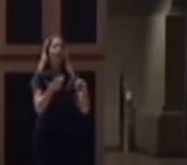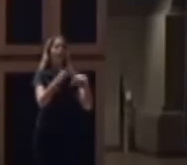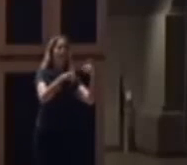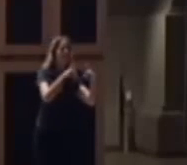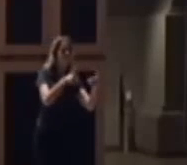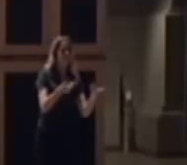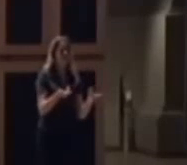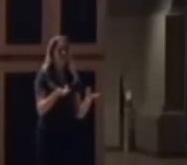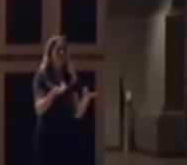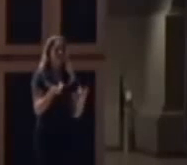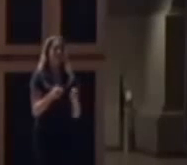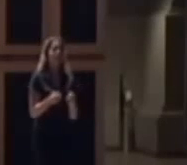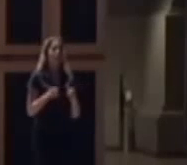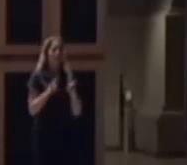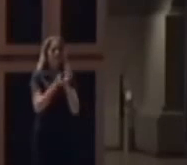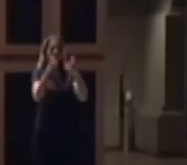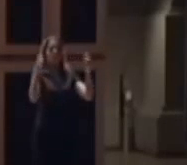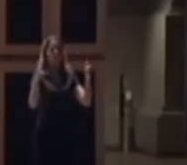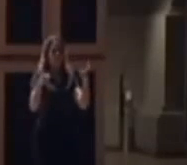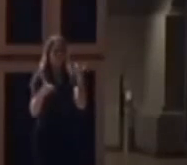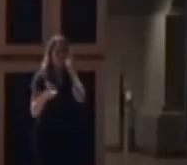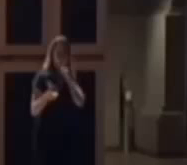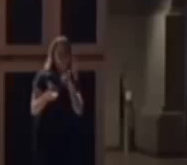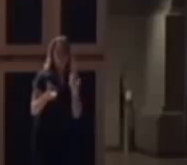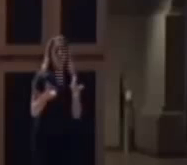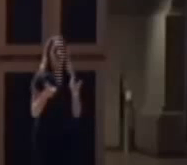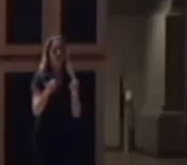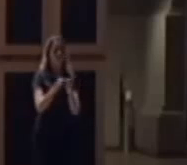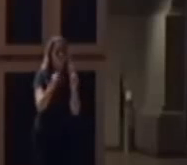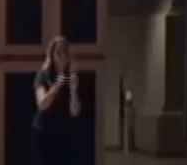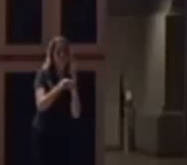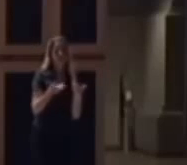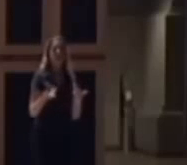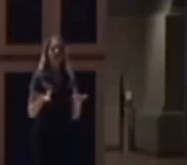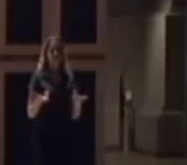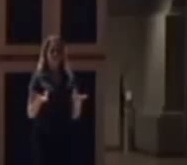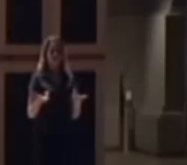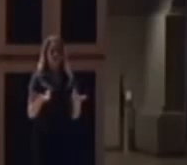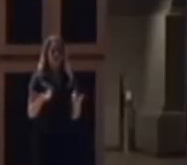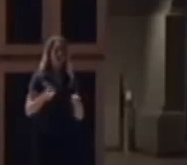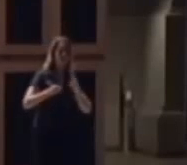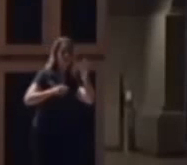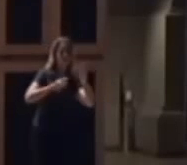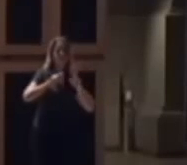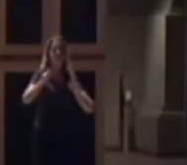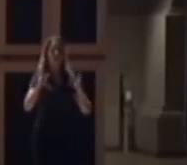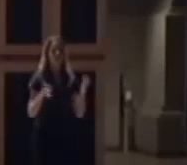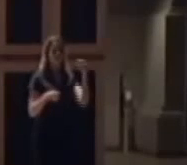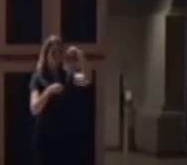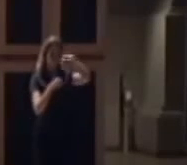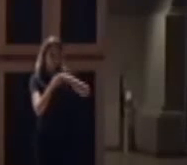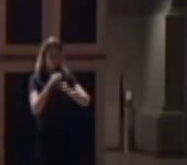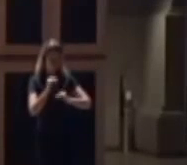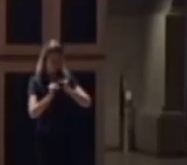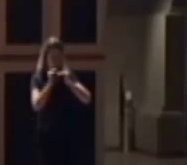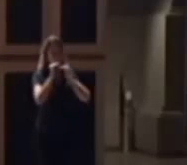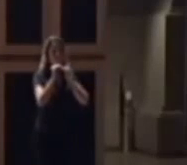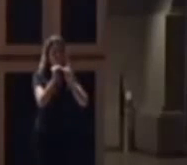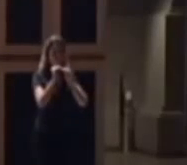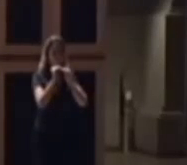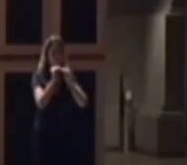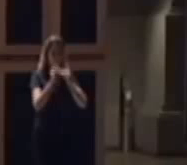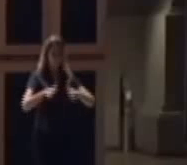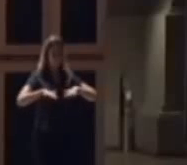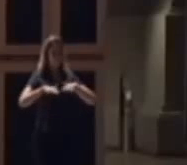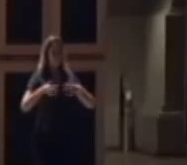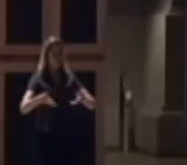receita suficiente para fazer alguma, né, para fazer a diferença dentro do processo, mas a motivação é para que a gente